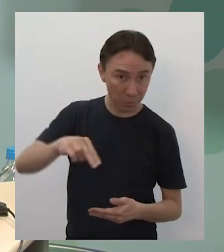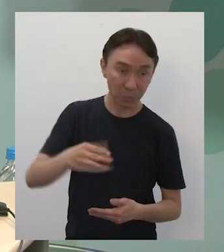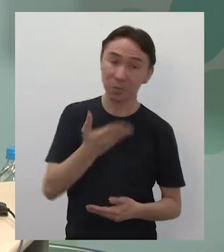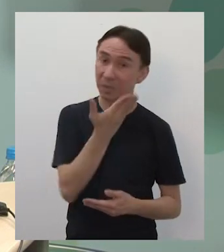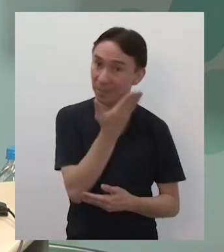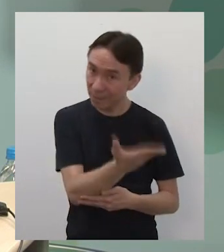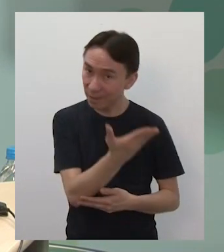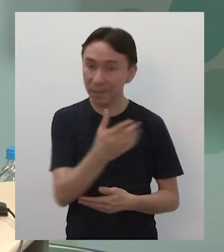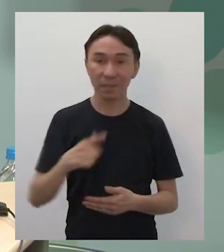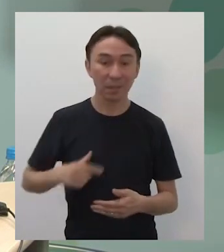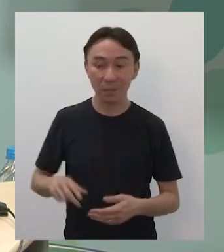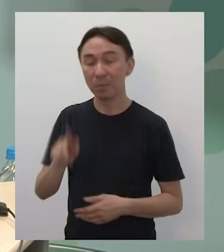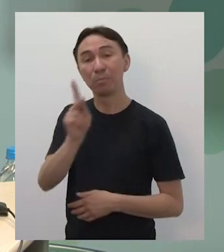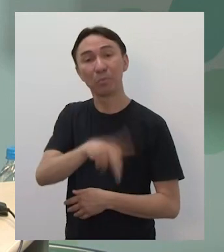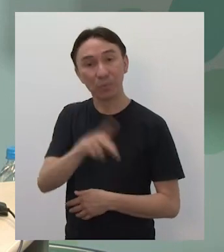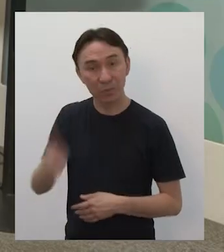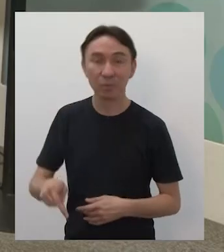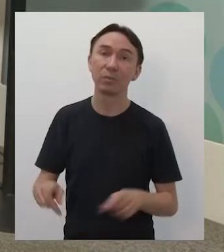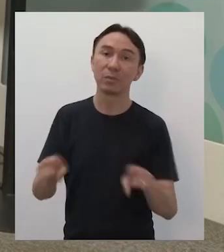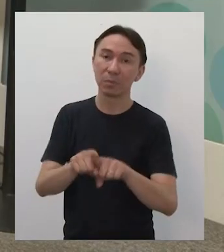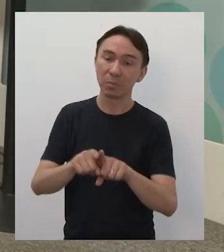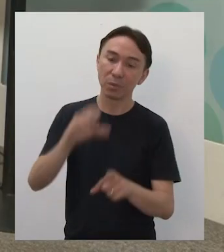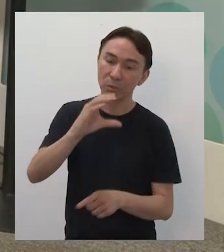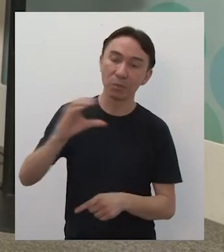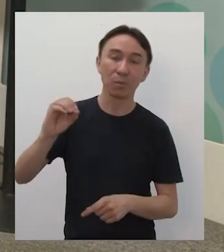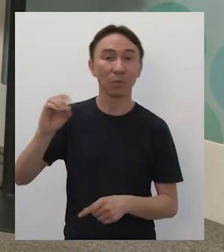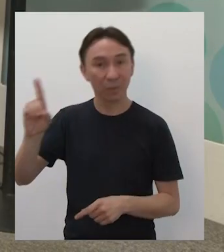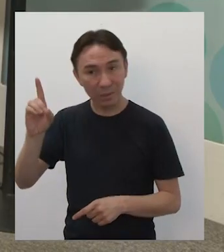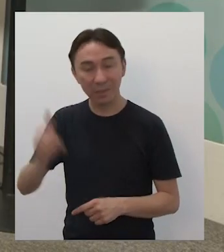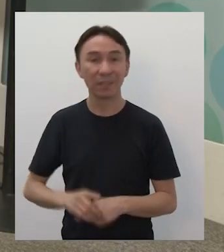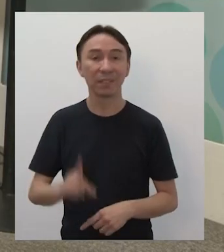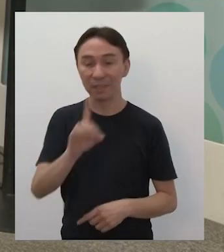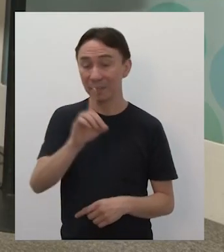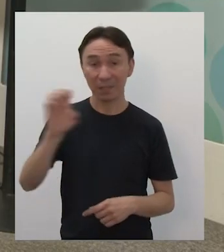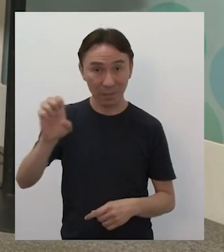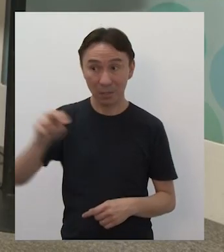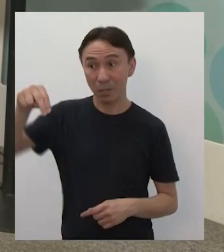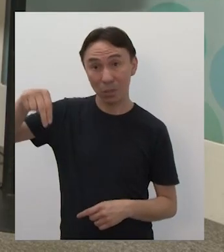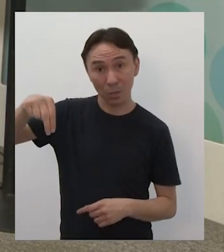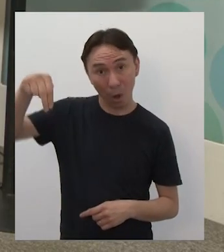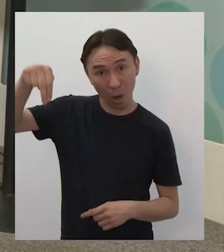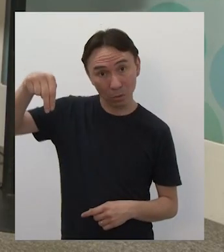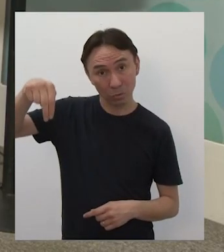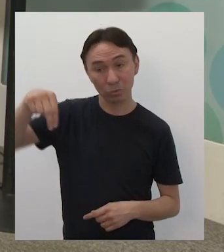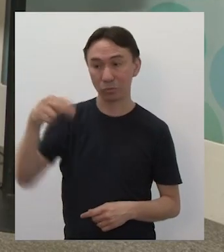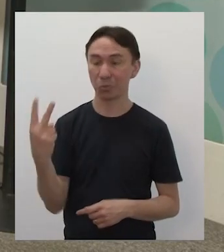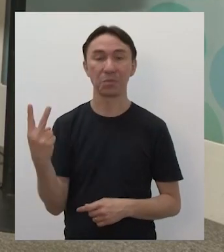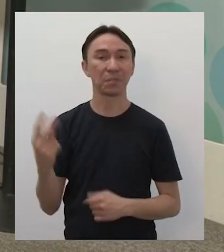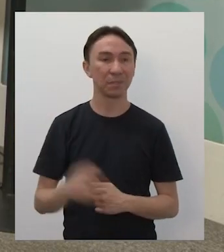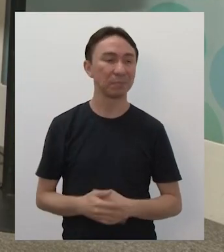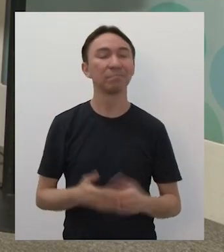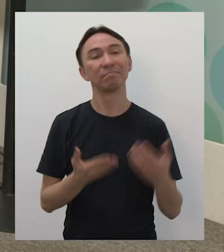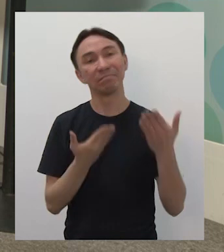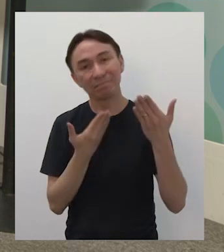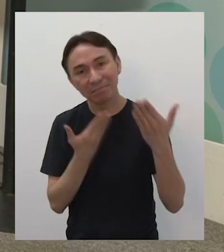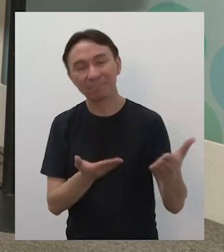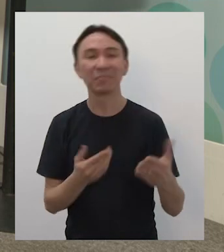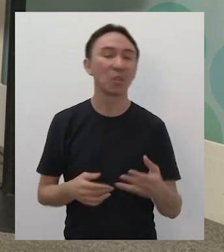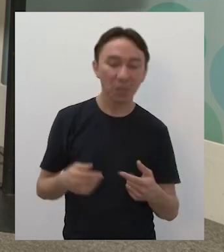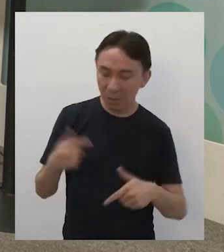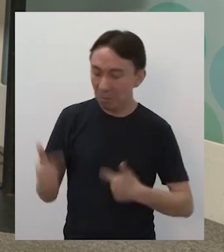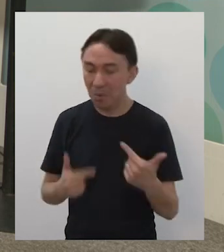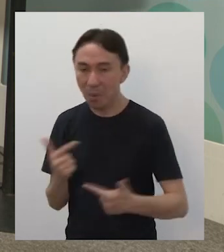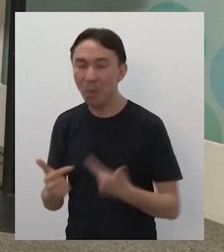Escola Cirene de Oliveira Laé, da DE Norte 2, né? Muito bem-vindo, professor Will. Conte um pouquinho sobre como você trabalha,